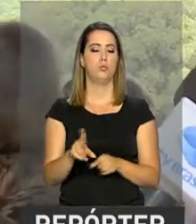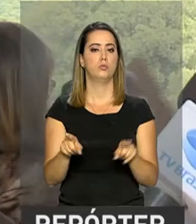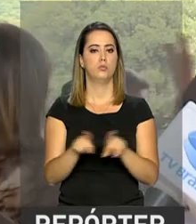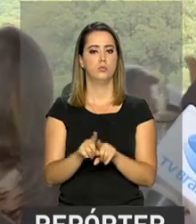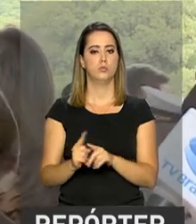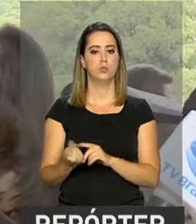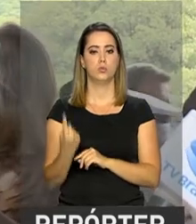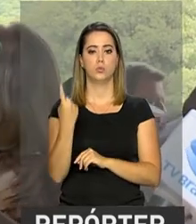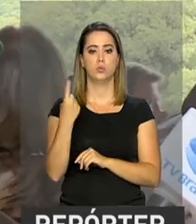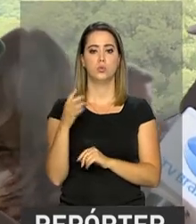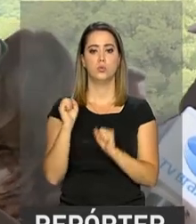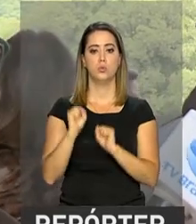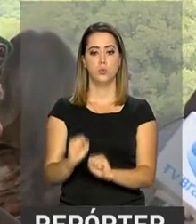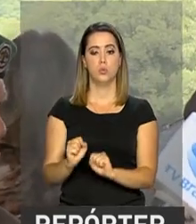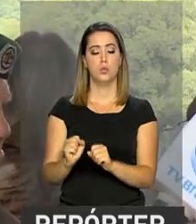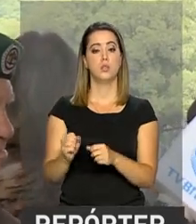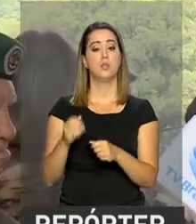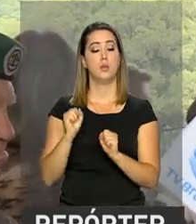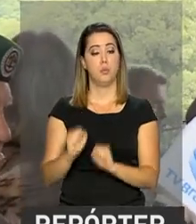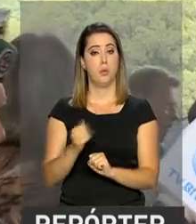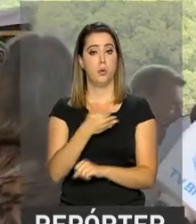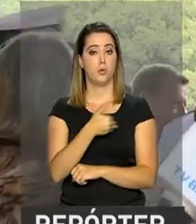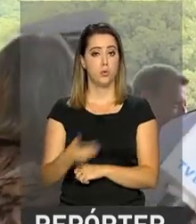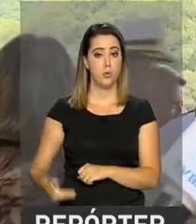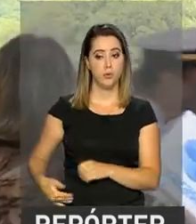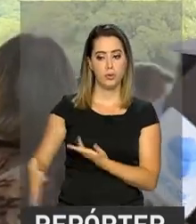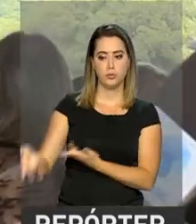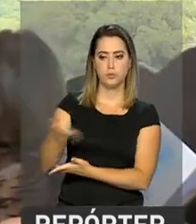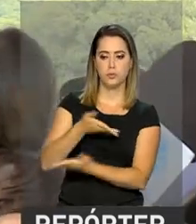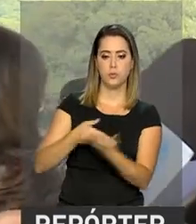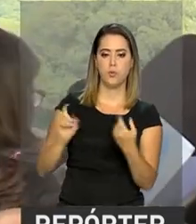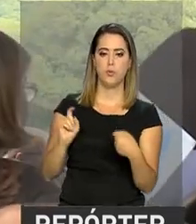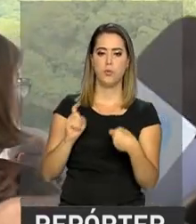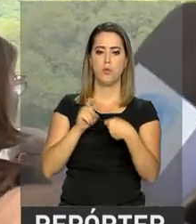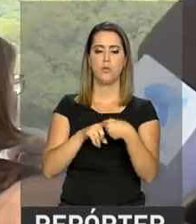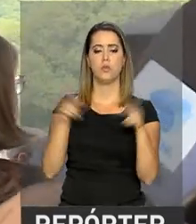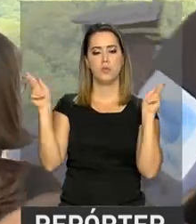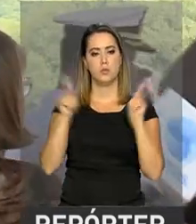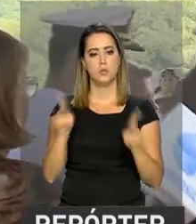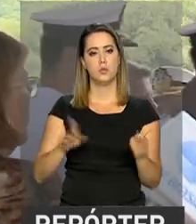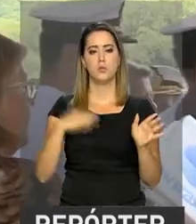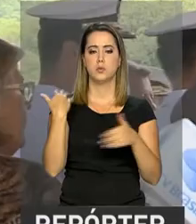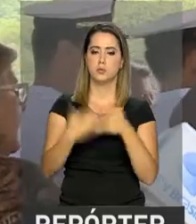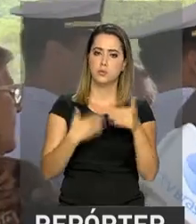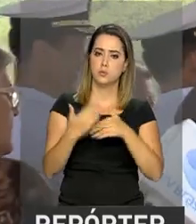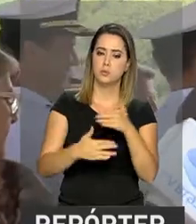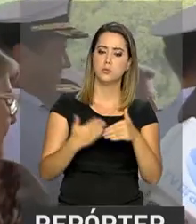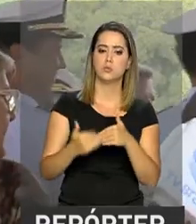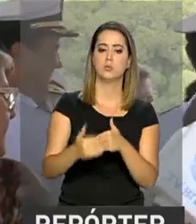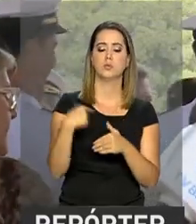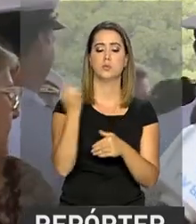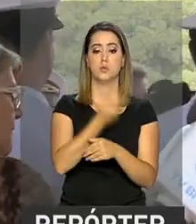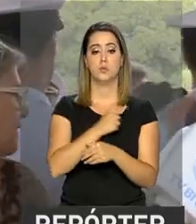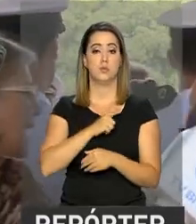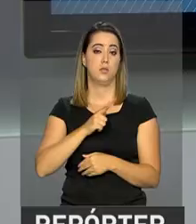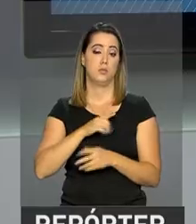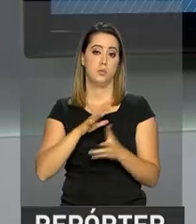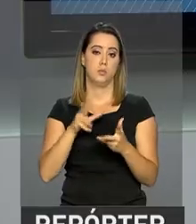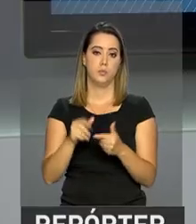do único instrumento de governança multilateral e voltado para a paz e o desenvolvimento que nós temos no